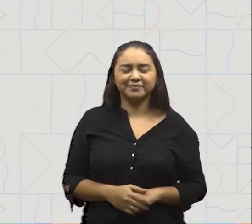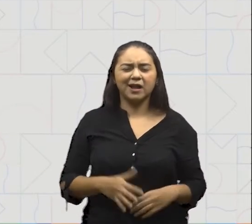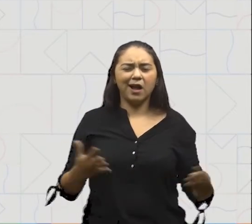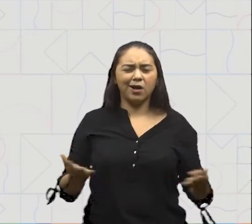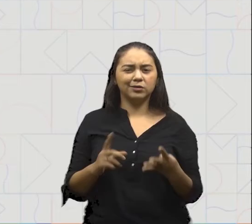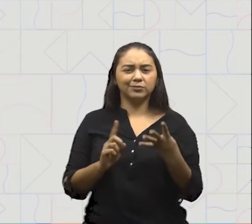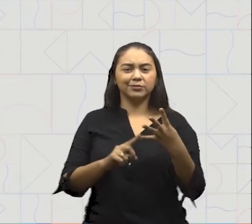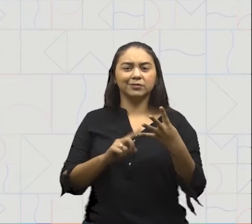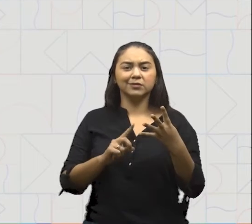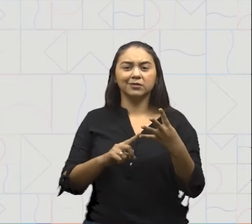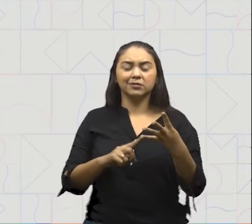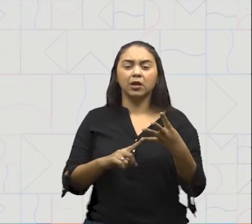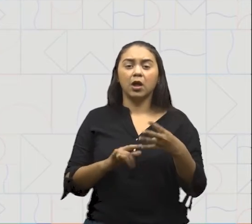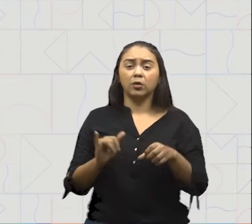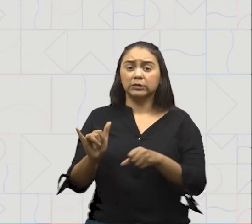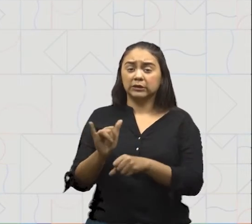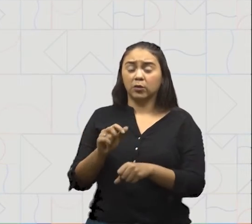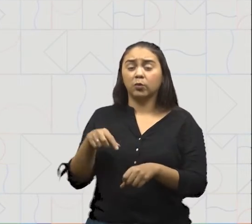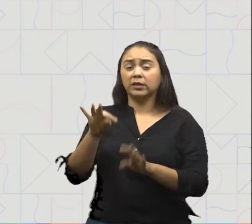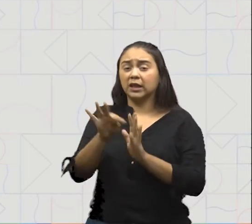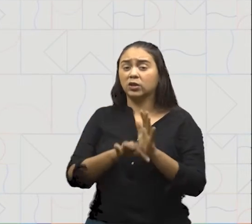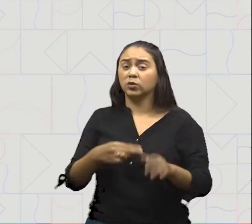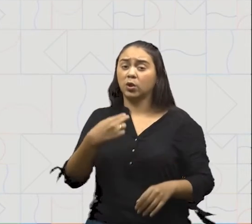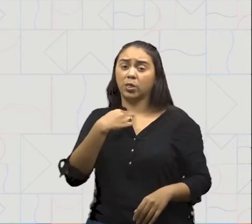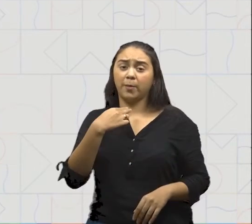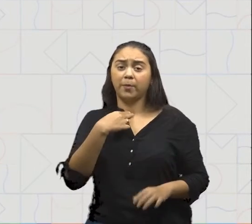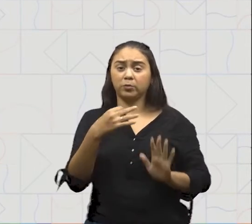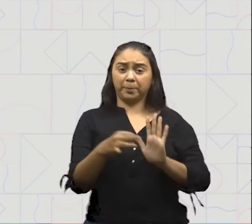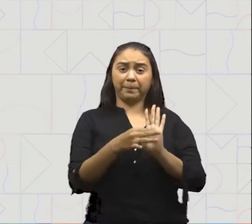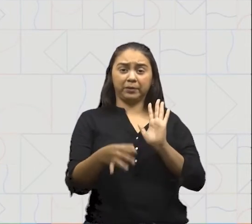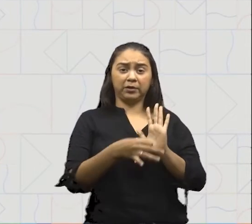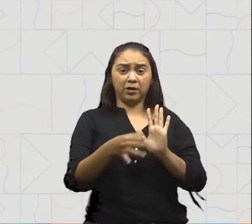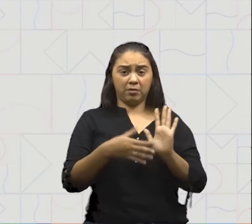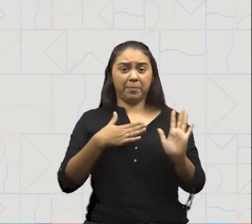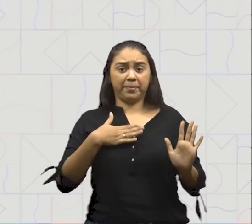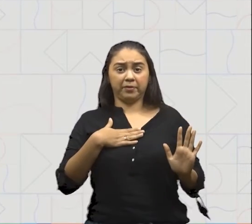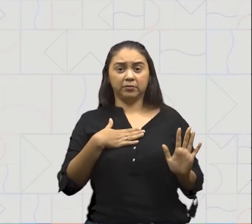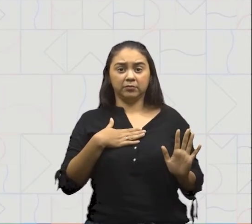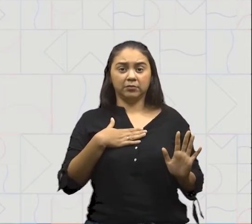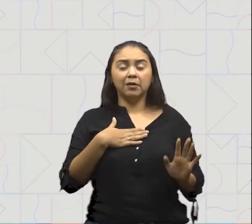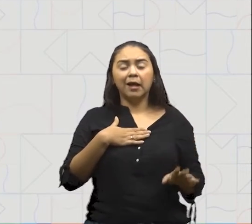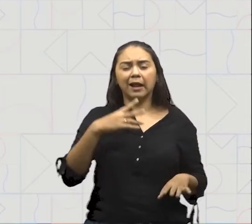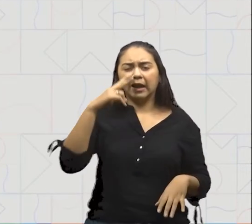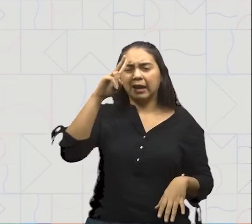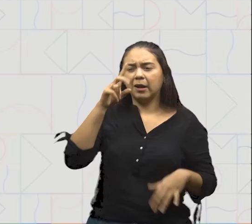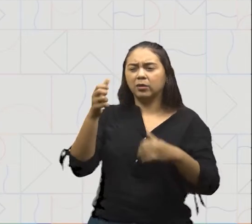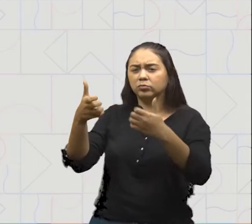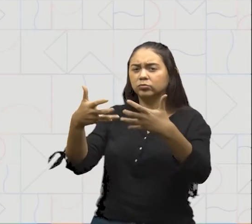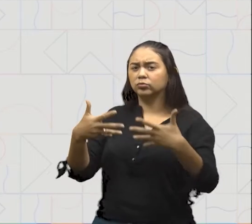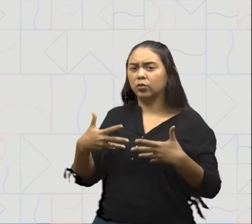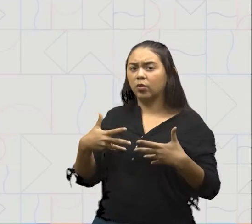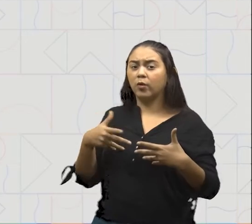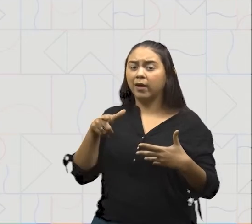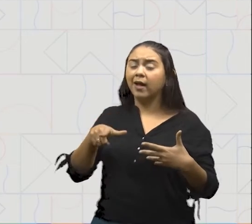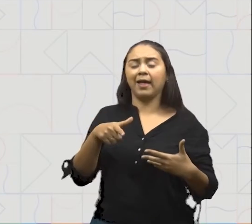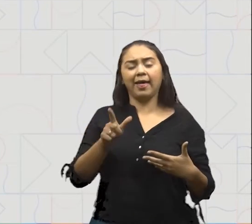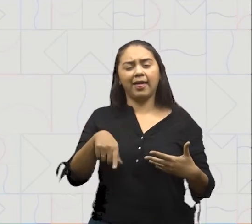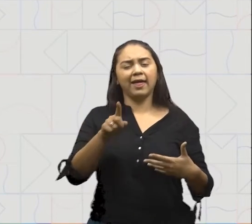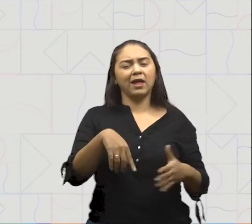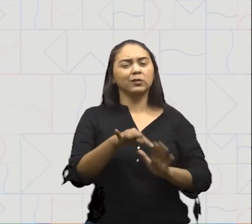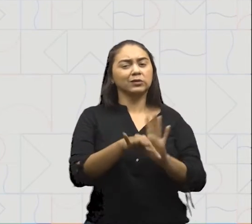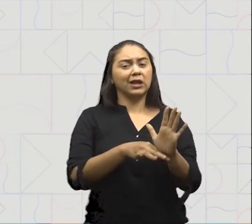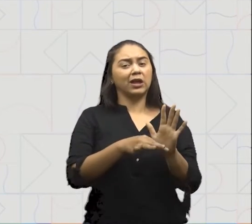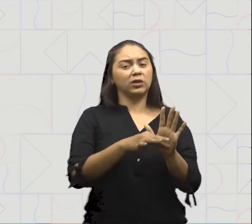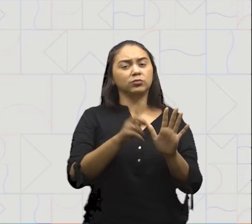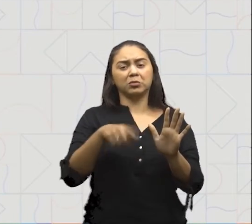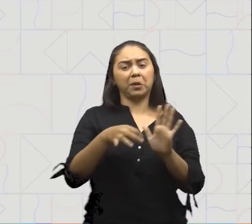ponto. Texto impessoal. Da forma que ele me contou e eu contei para você, já temos um texto impessoal. Eu não me